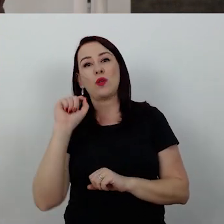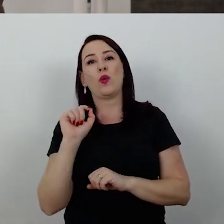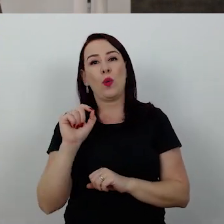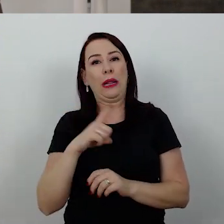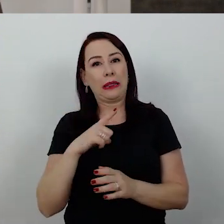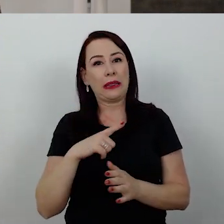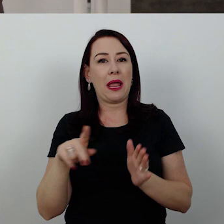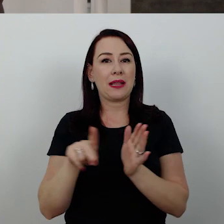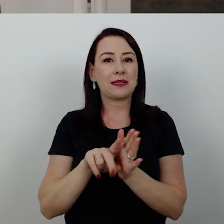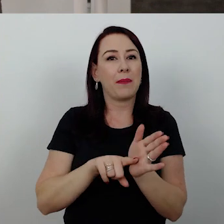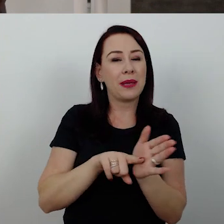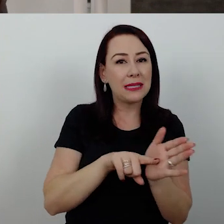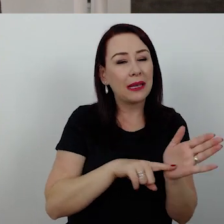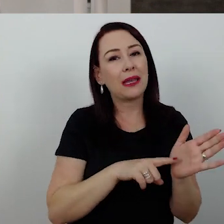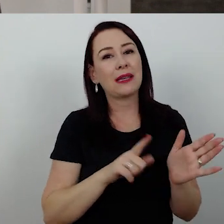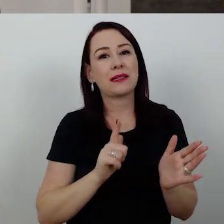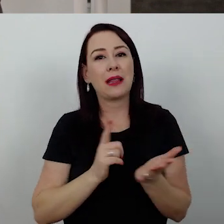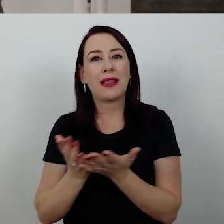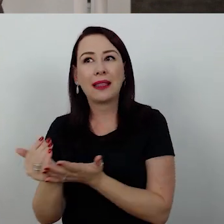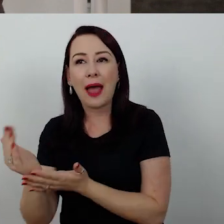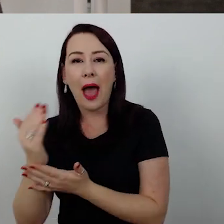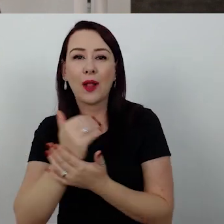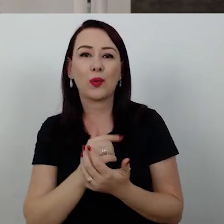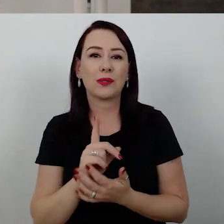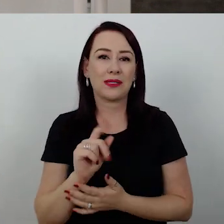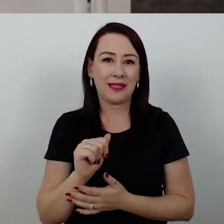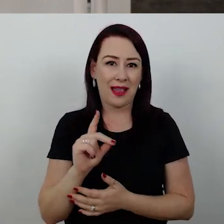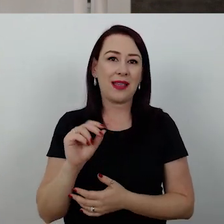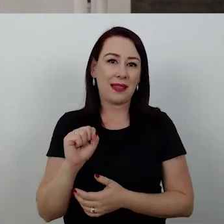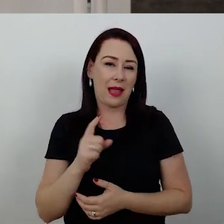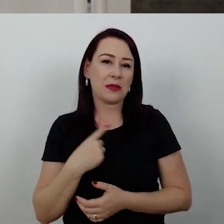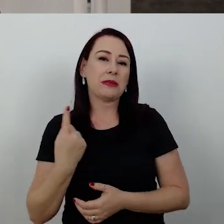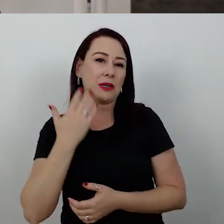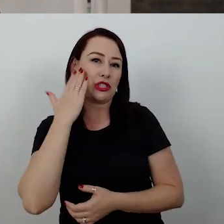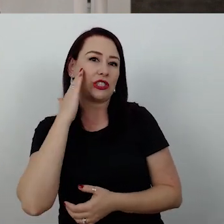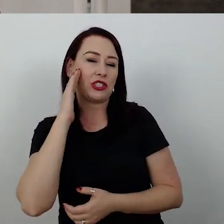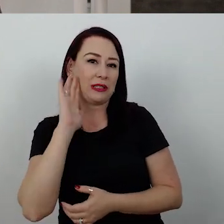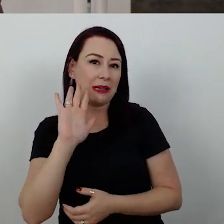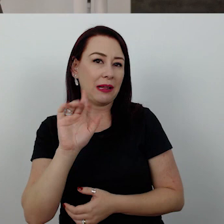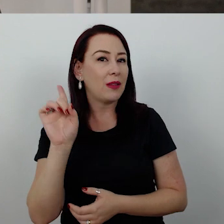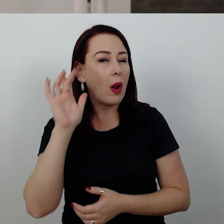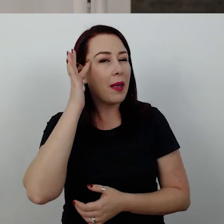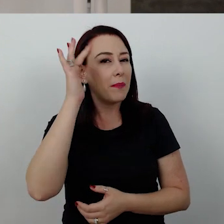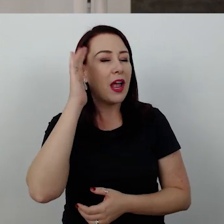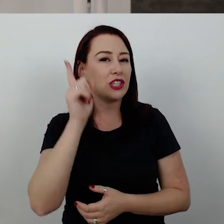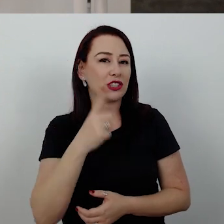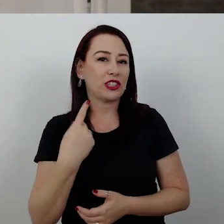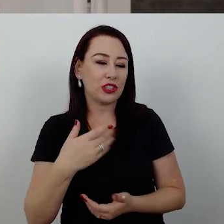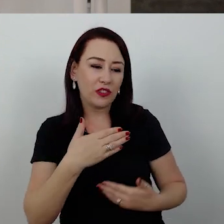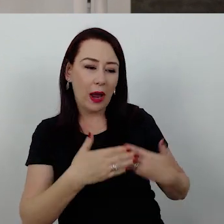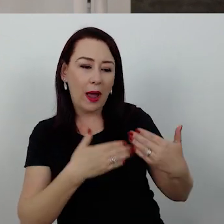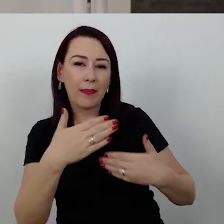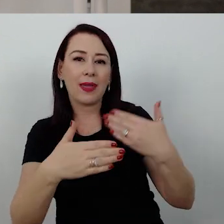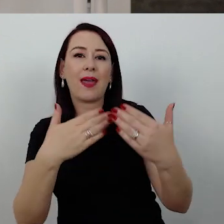essas pesquisas também que vão trazendo dados nacionais para a gente entender, eu imagino que a gente vai caminhar aí para